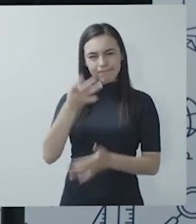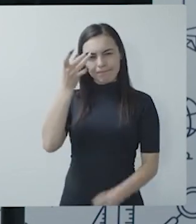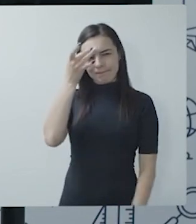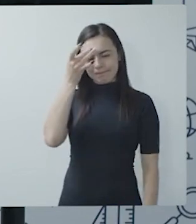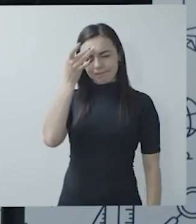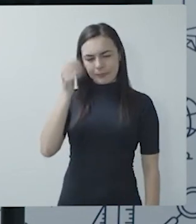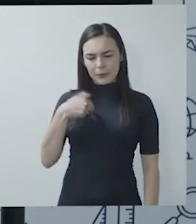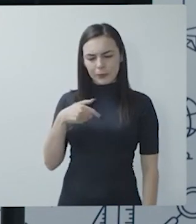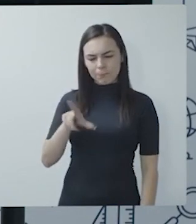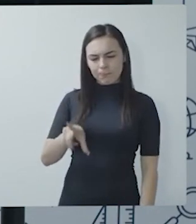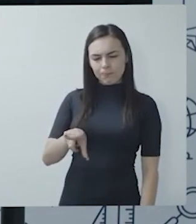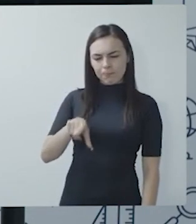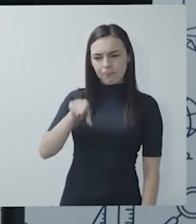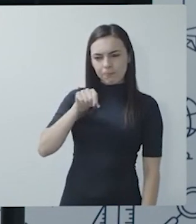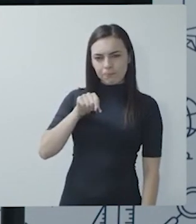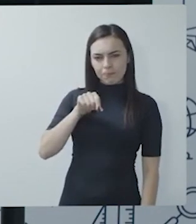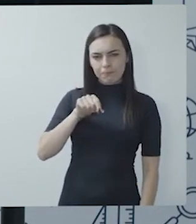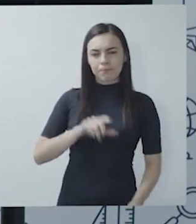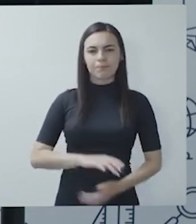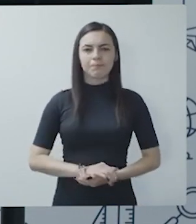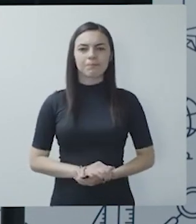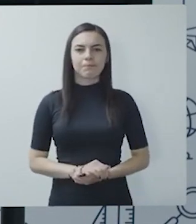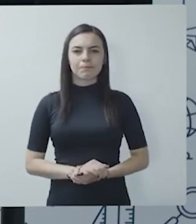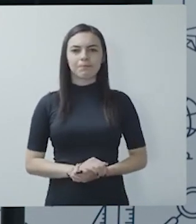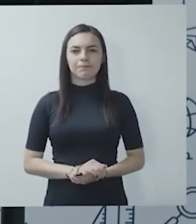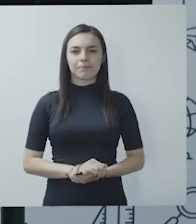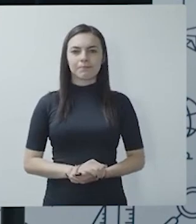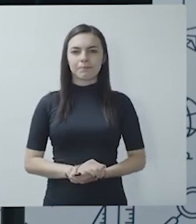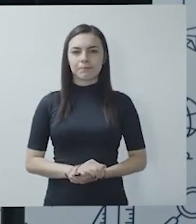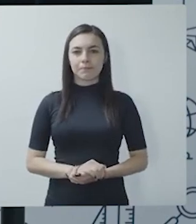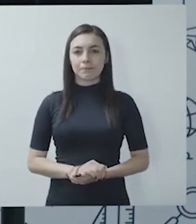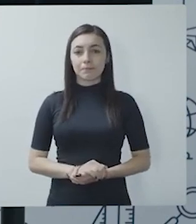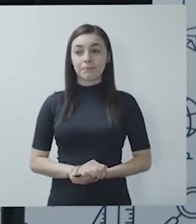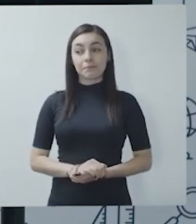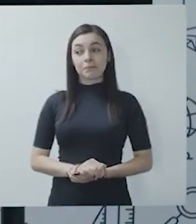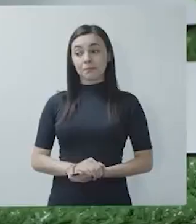vou pegar então esta carta.